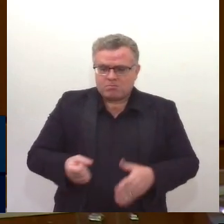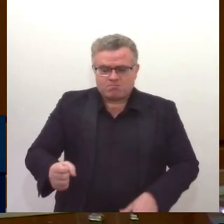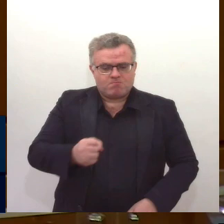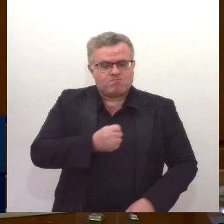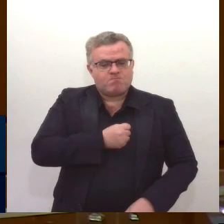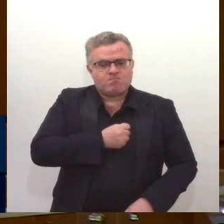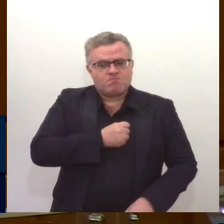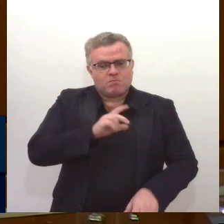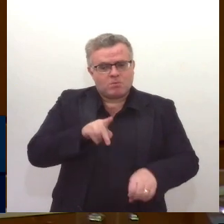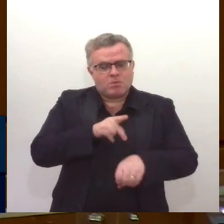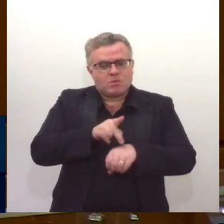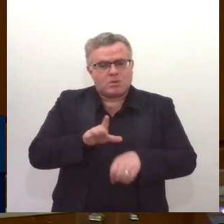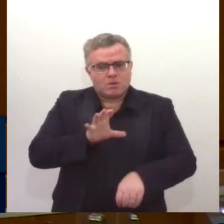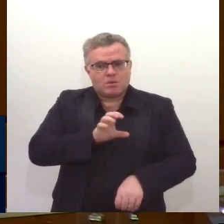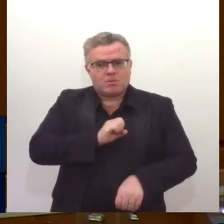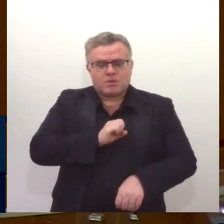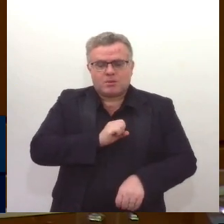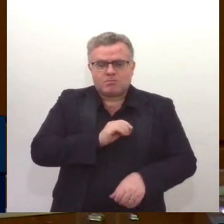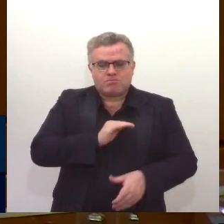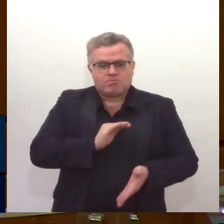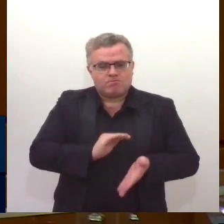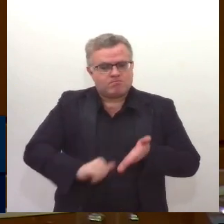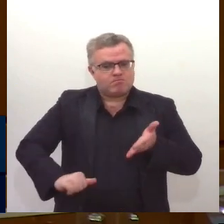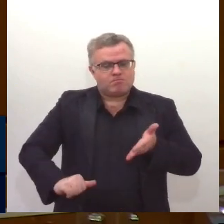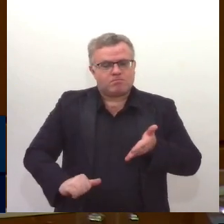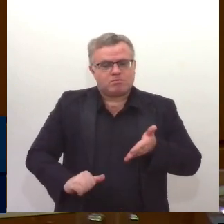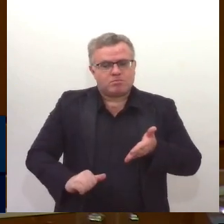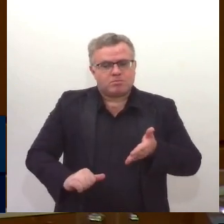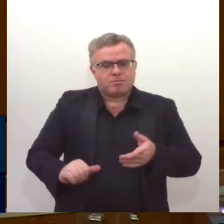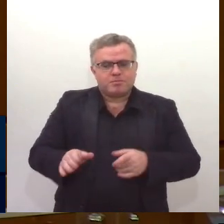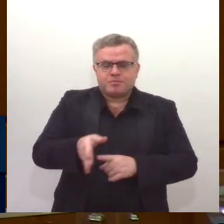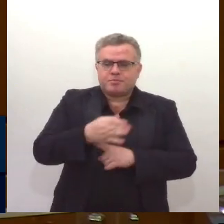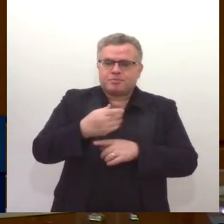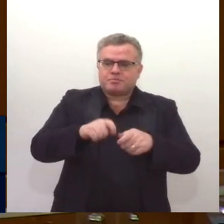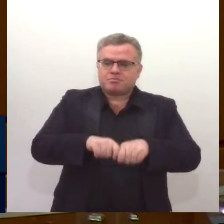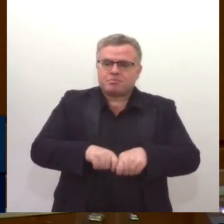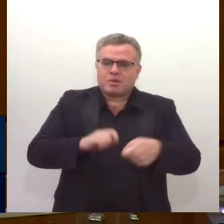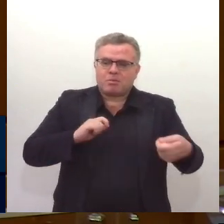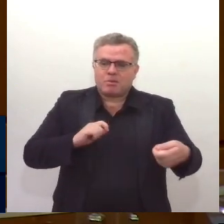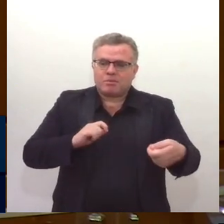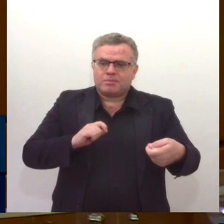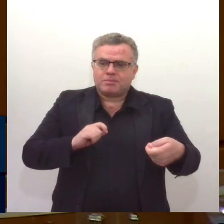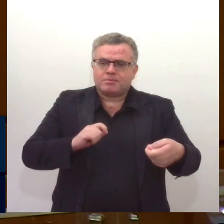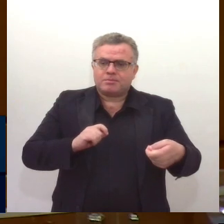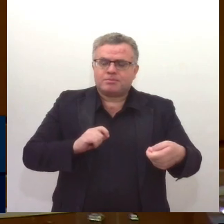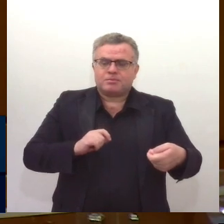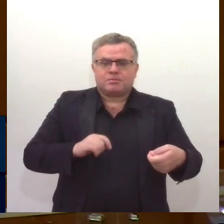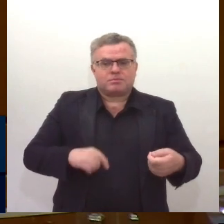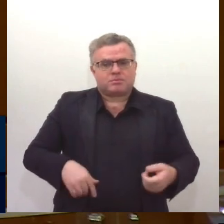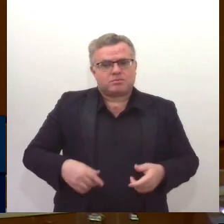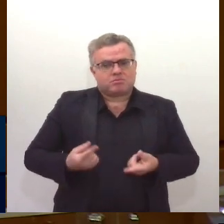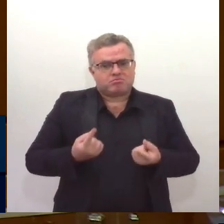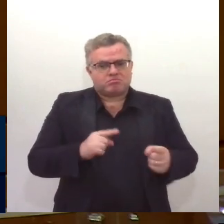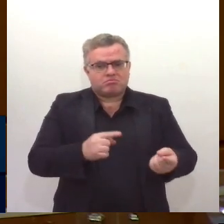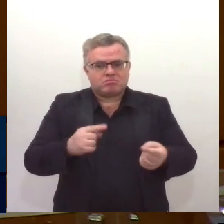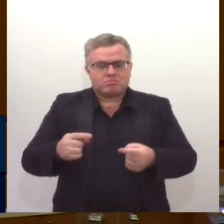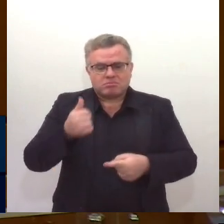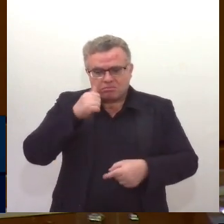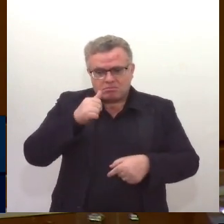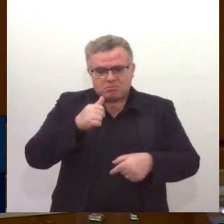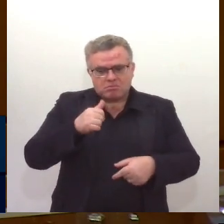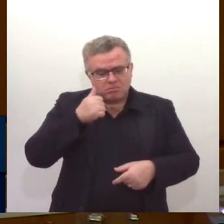de rasgarem a bandeira, desmoralização das mulheres, desmoralização dos